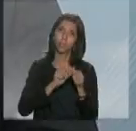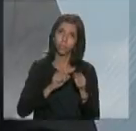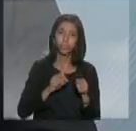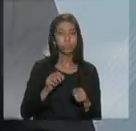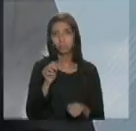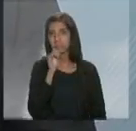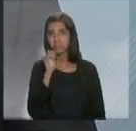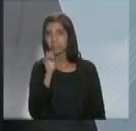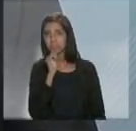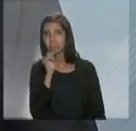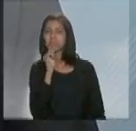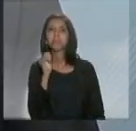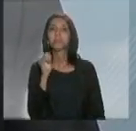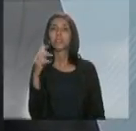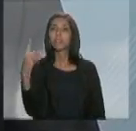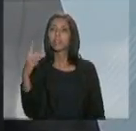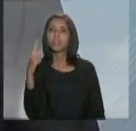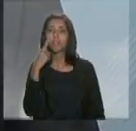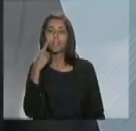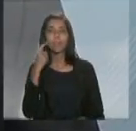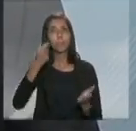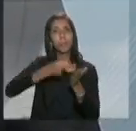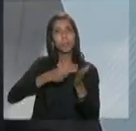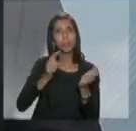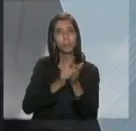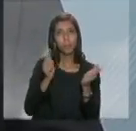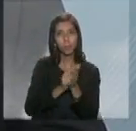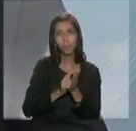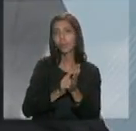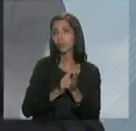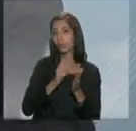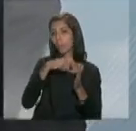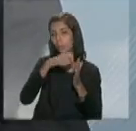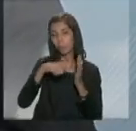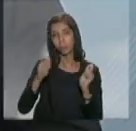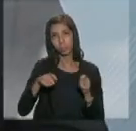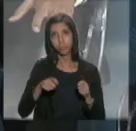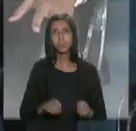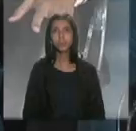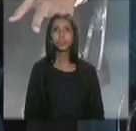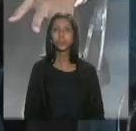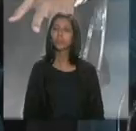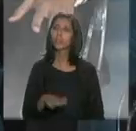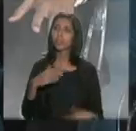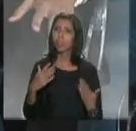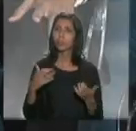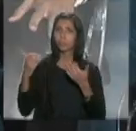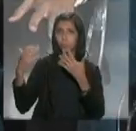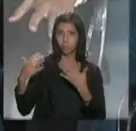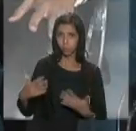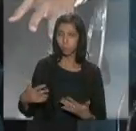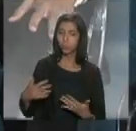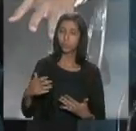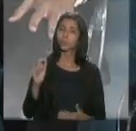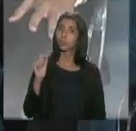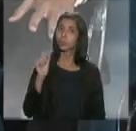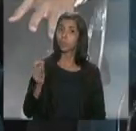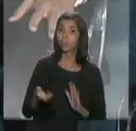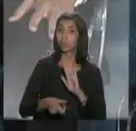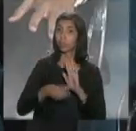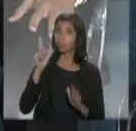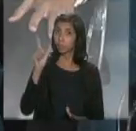base como um todo, ou seja, auditar a folha de pagamento como um todo, todos os meses. Então, Ricardo, pelo que o Raul explicou para a